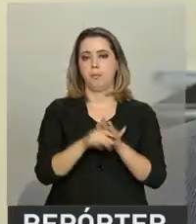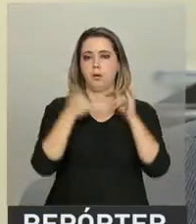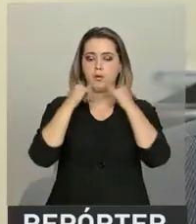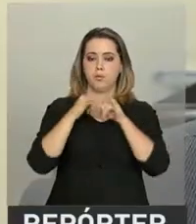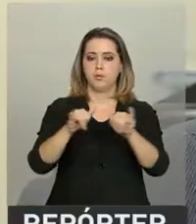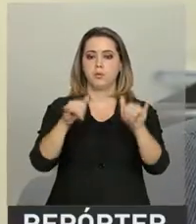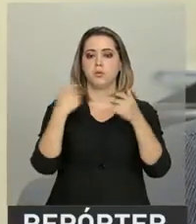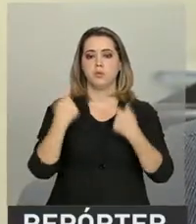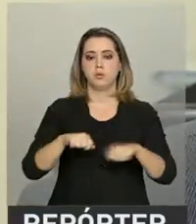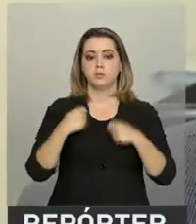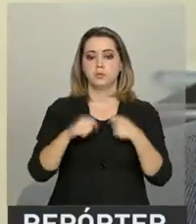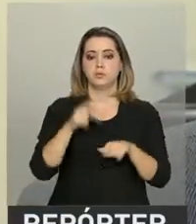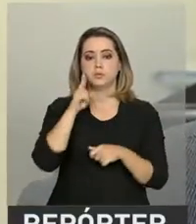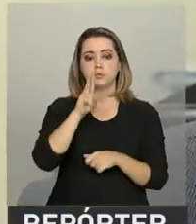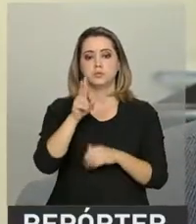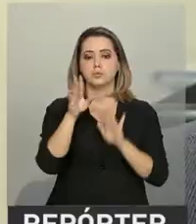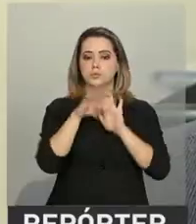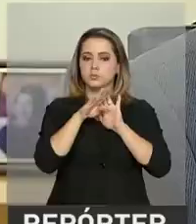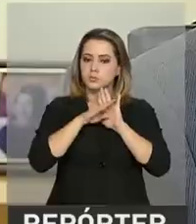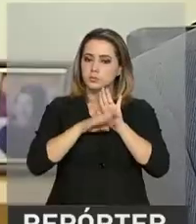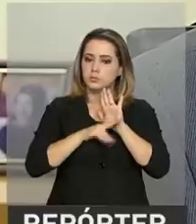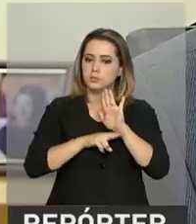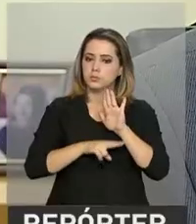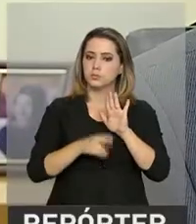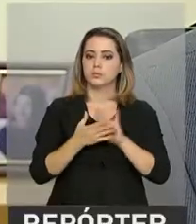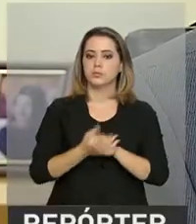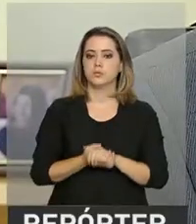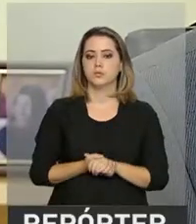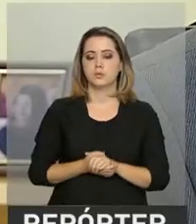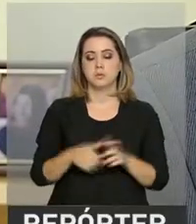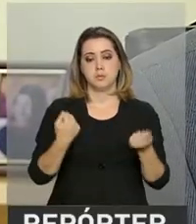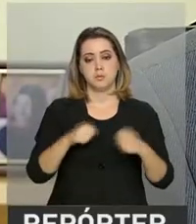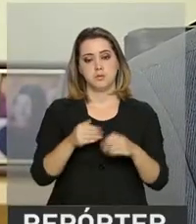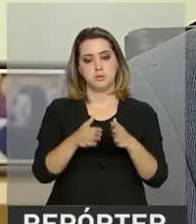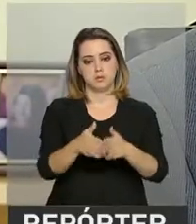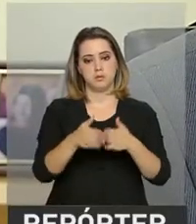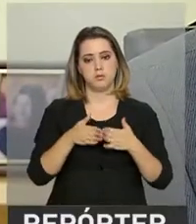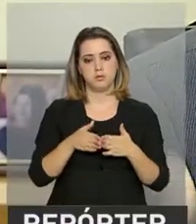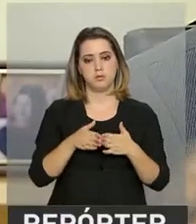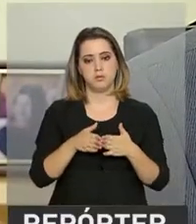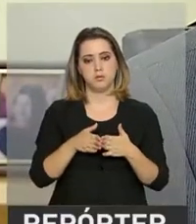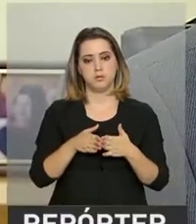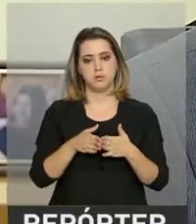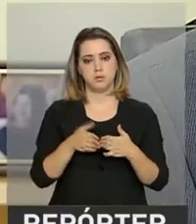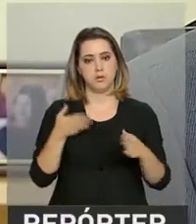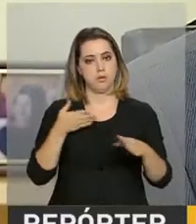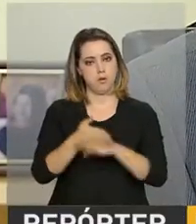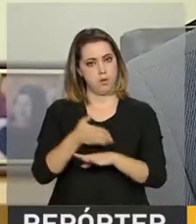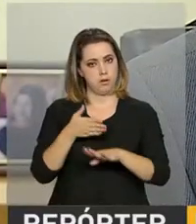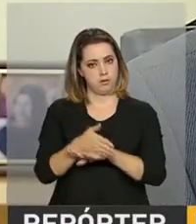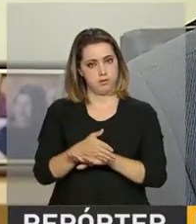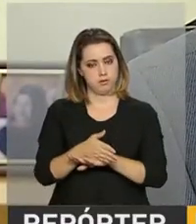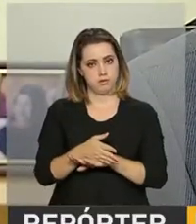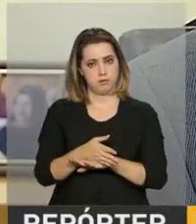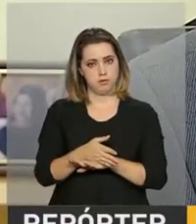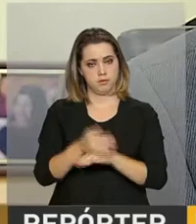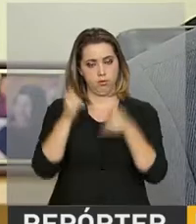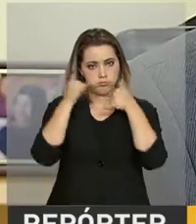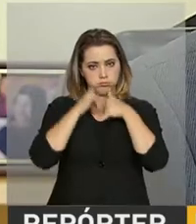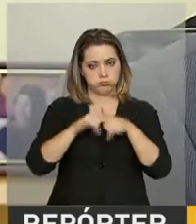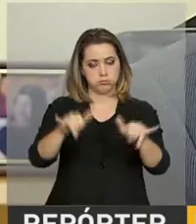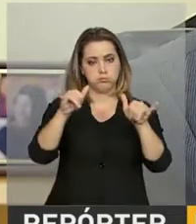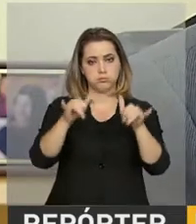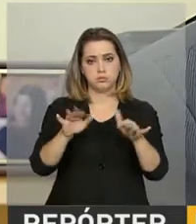energia deve seguir alguns procedimentos. Ele tem que pedir um acesso à rede para essa solução